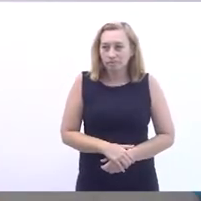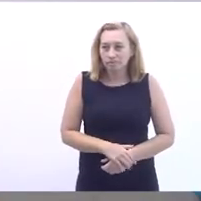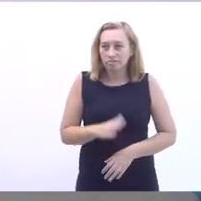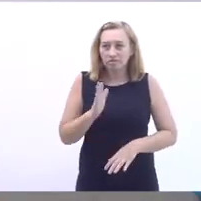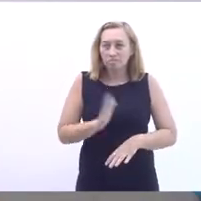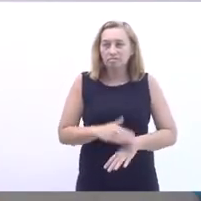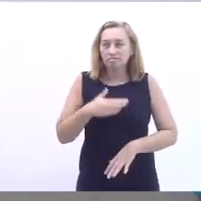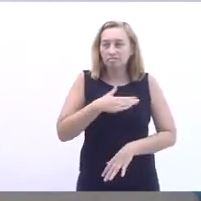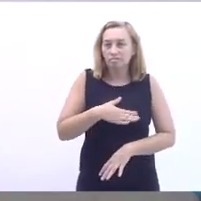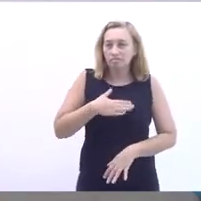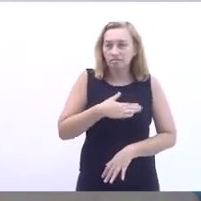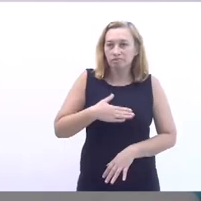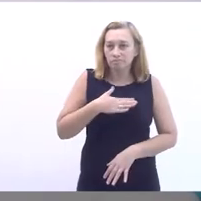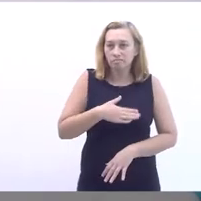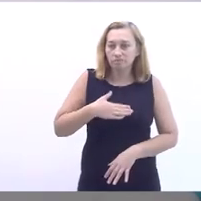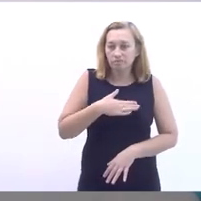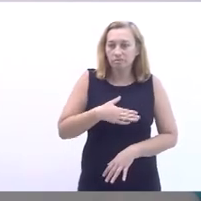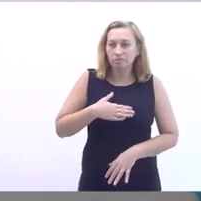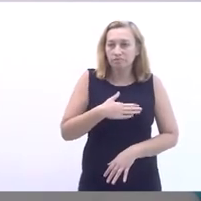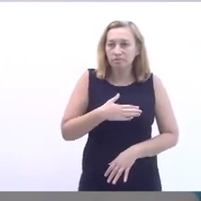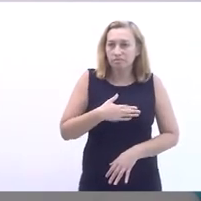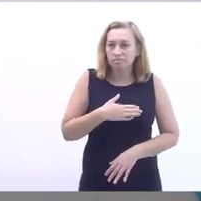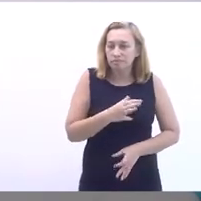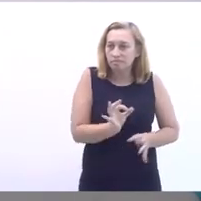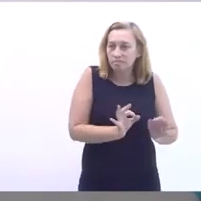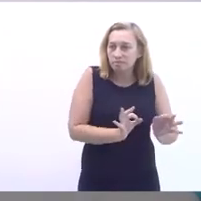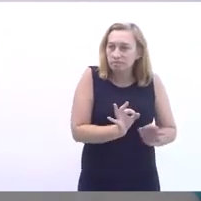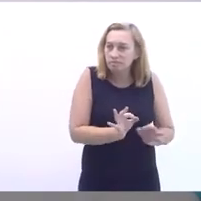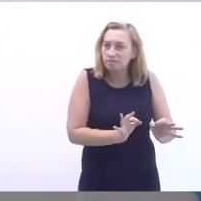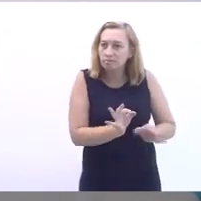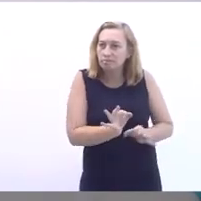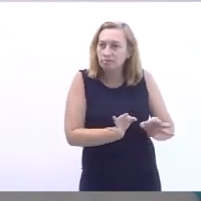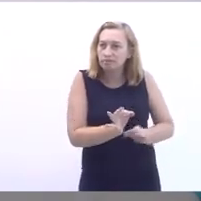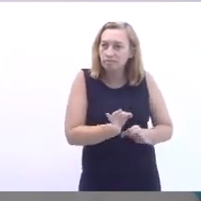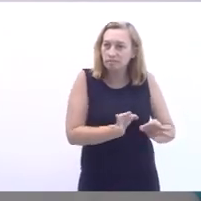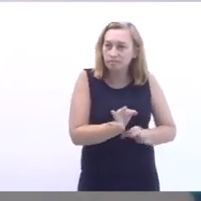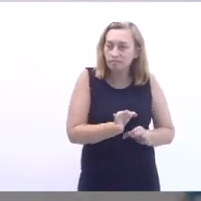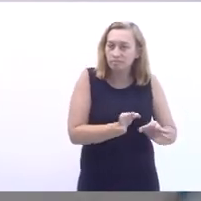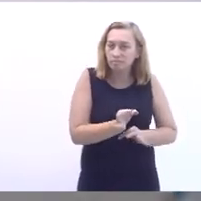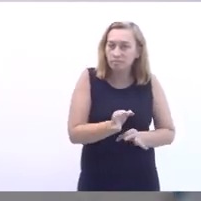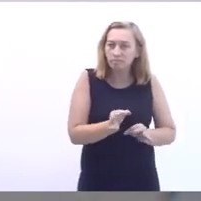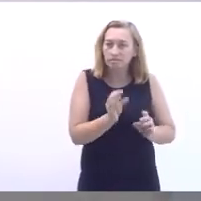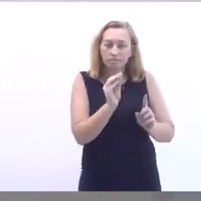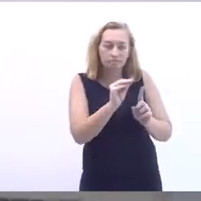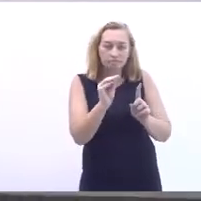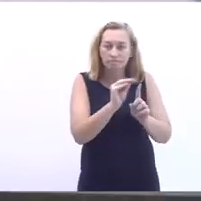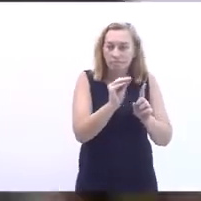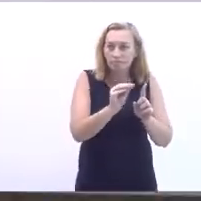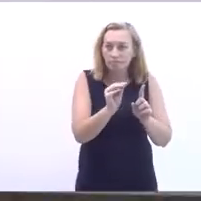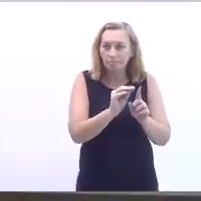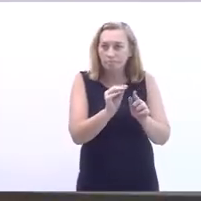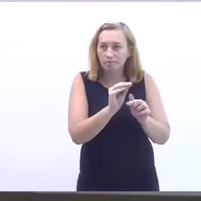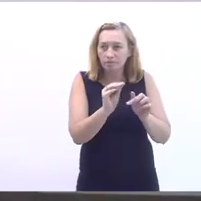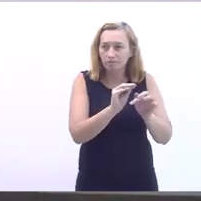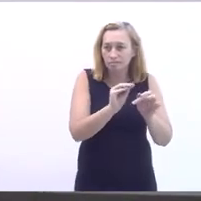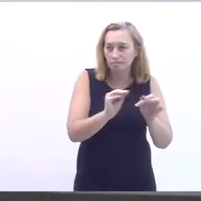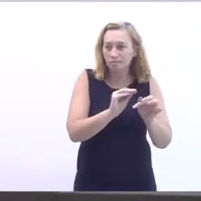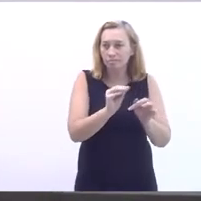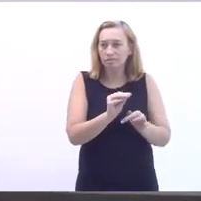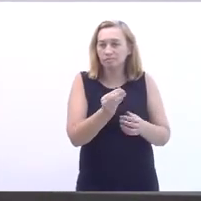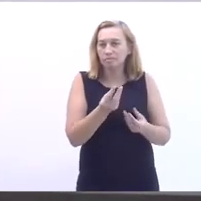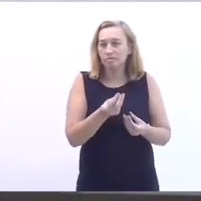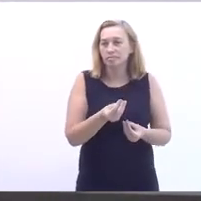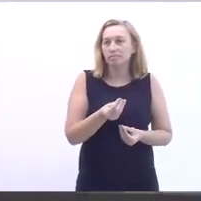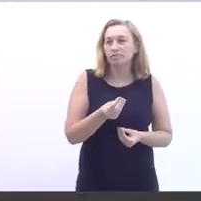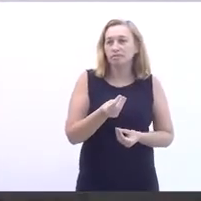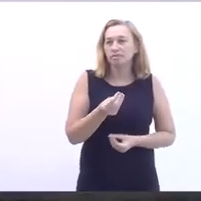é o que mais gosta de cultivar ele ajuda no meu cultivo ainda vejo a plantinha fala por favor fica bem grandinha para